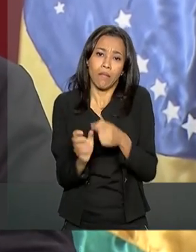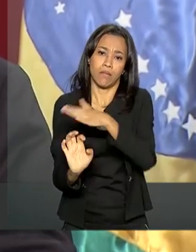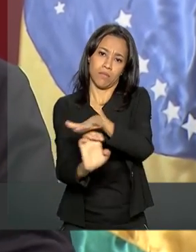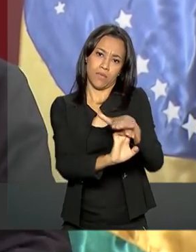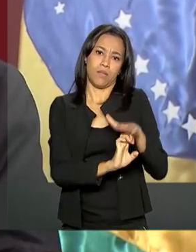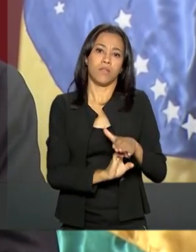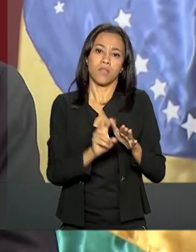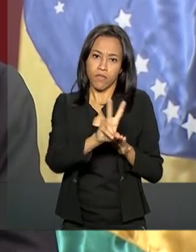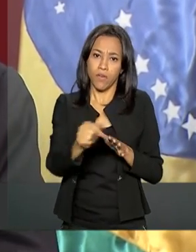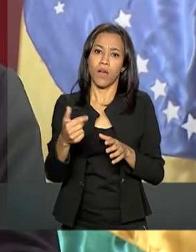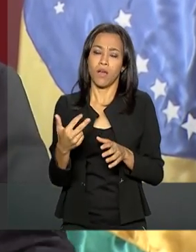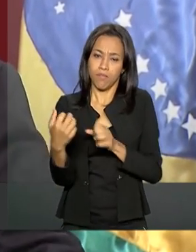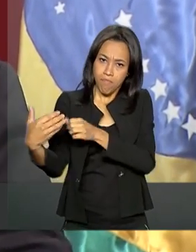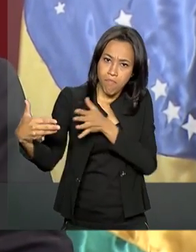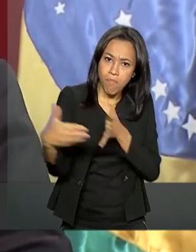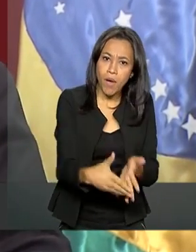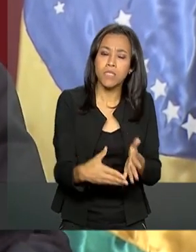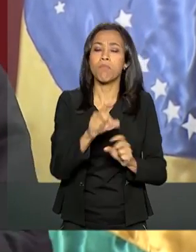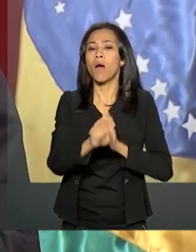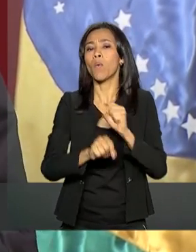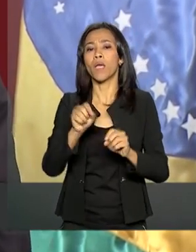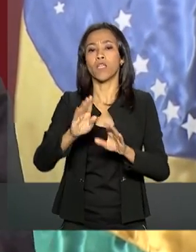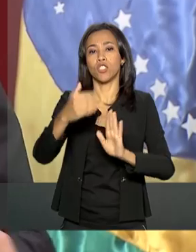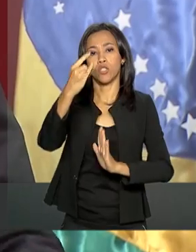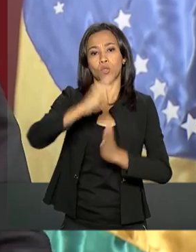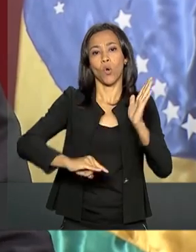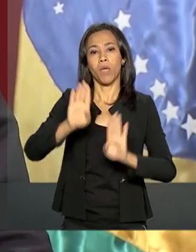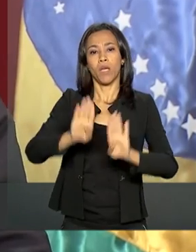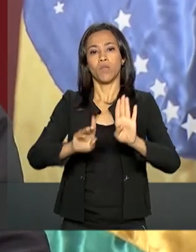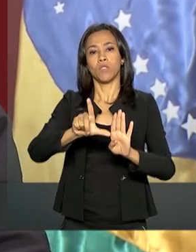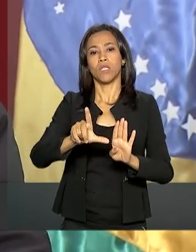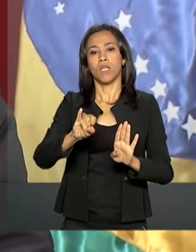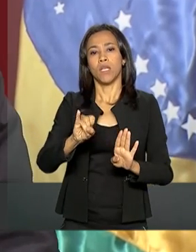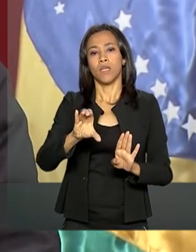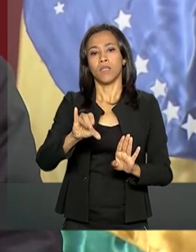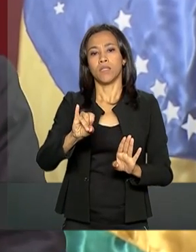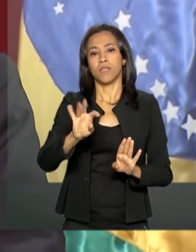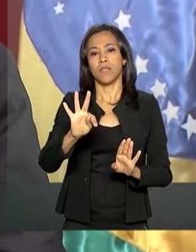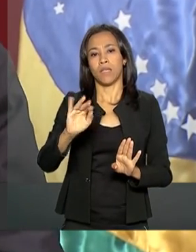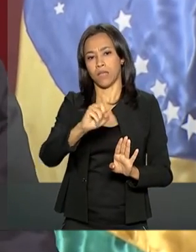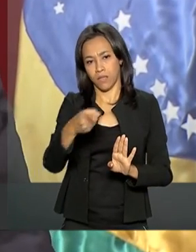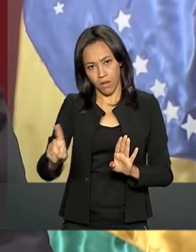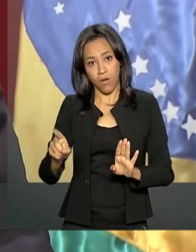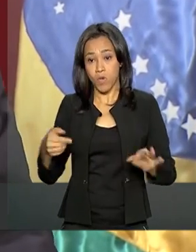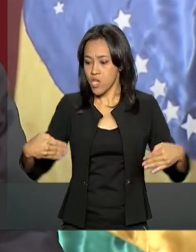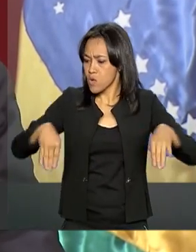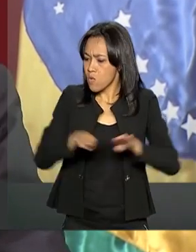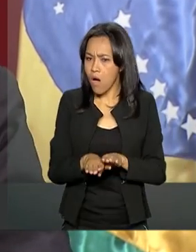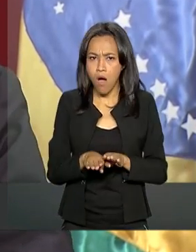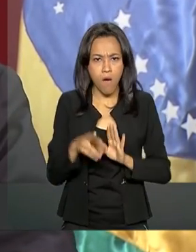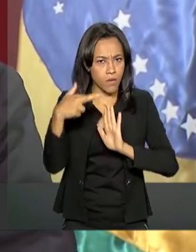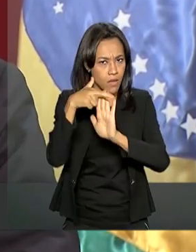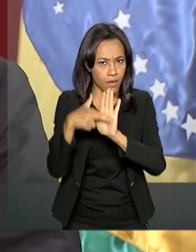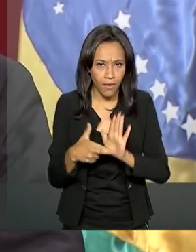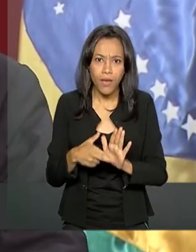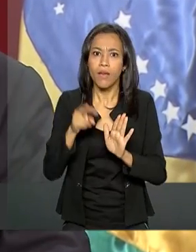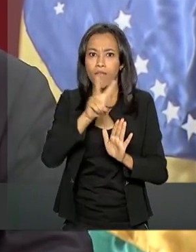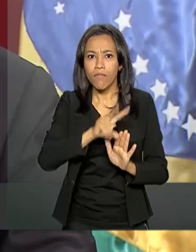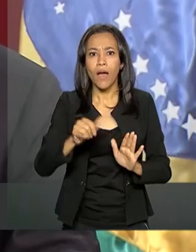vão poder participar de licitações públicas, concorrendo nas mesmas igualdades de condições, que irão abrir um novo mercado